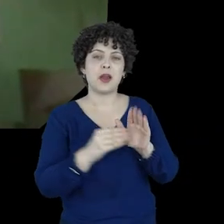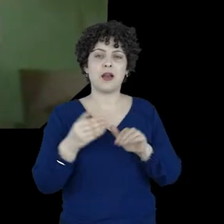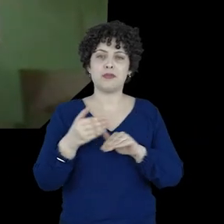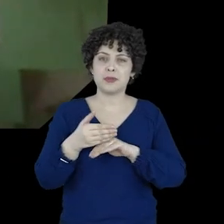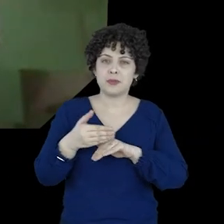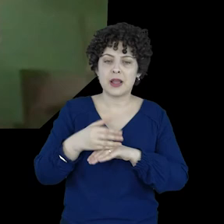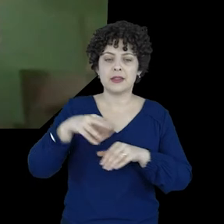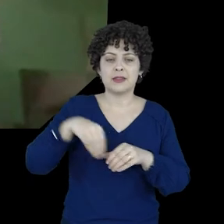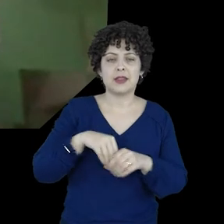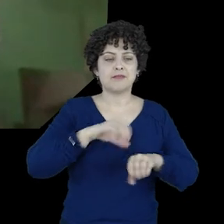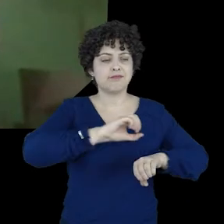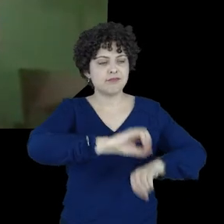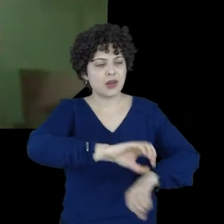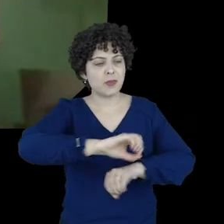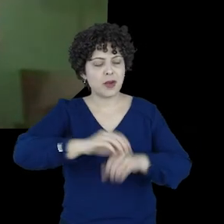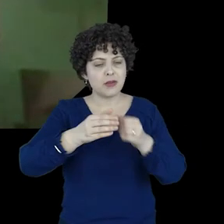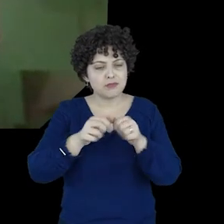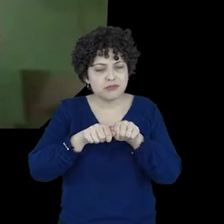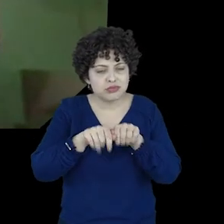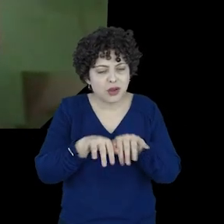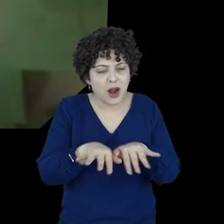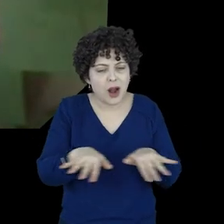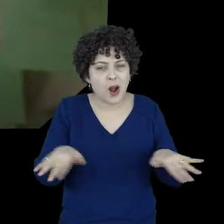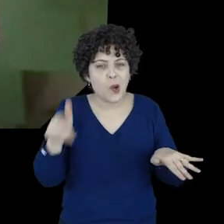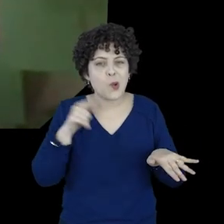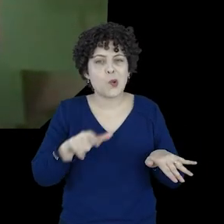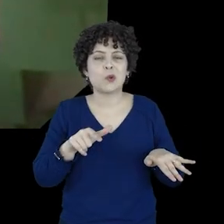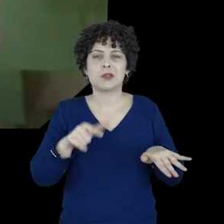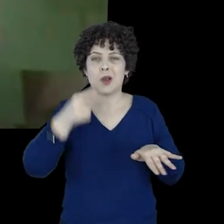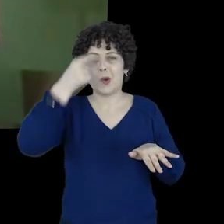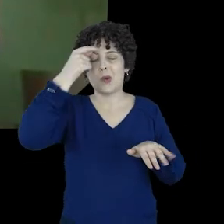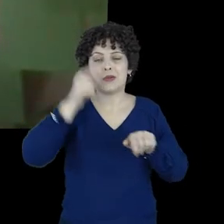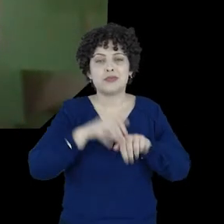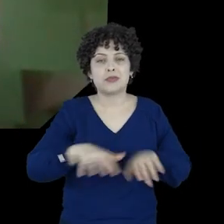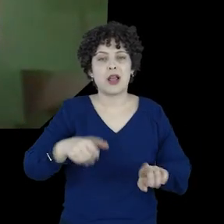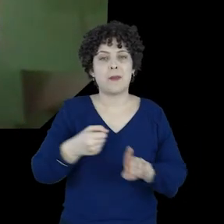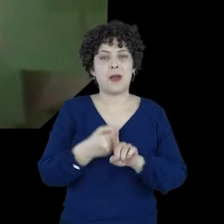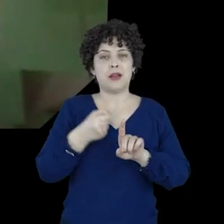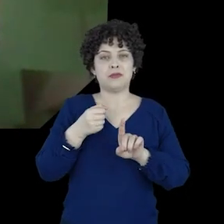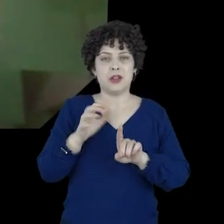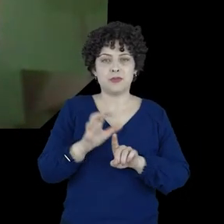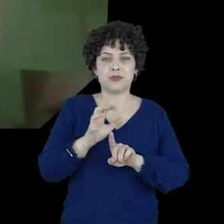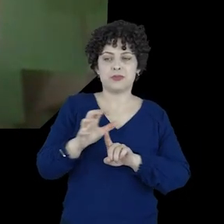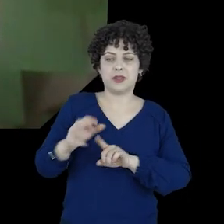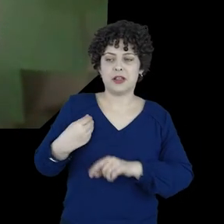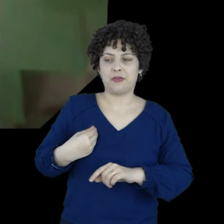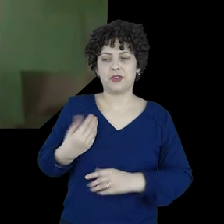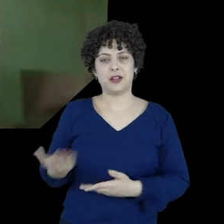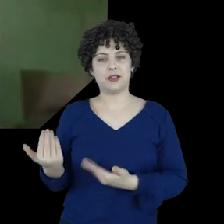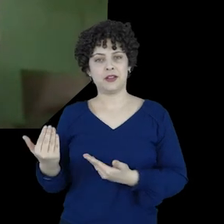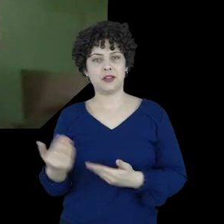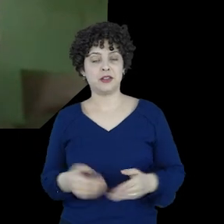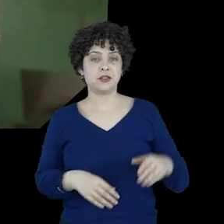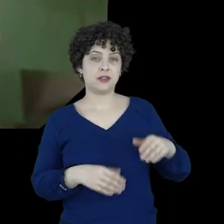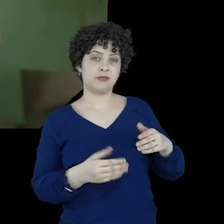intervenções nas aulas para ampliar o alcance e o impacto na vida das crianças e jovens.